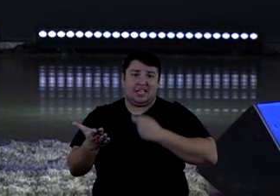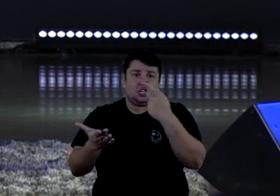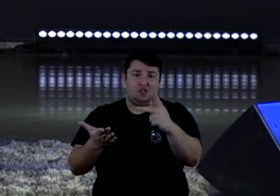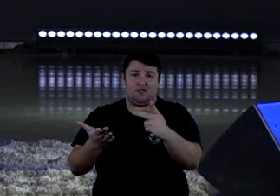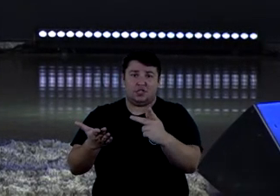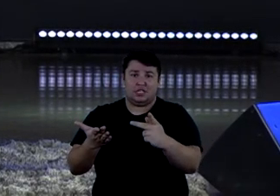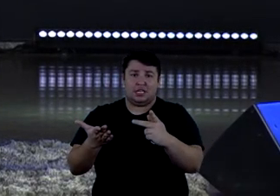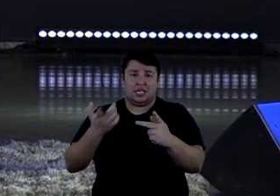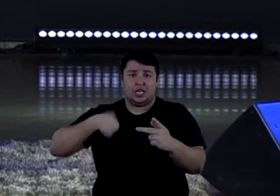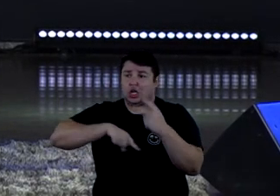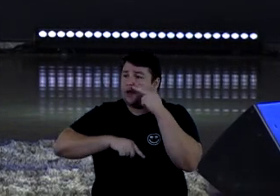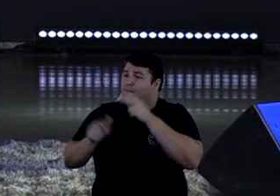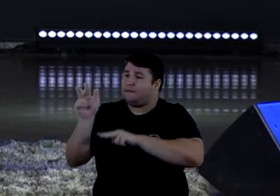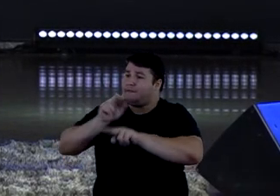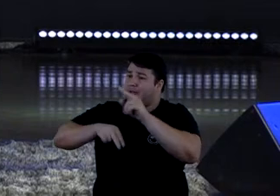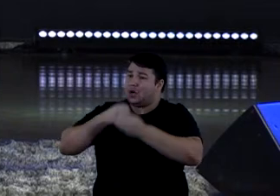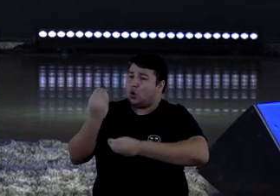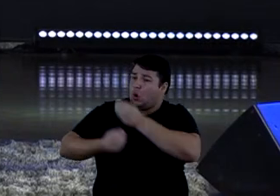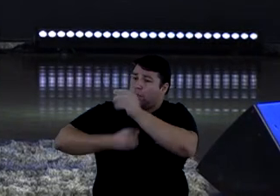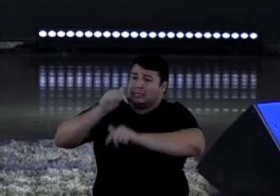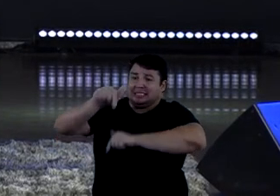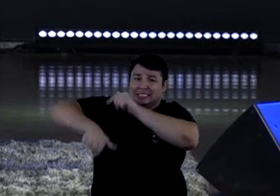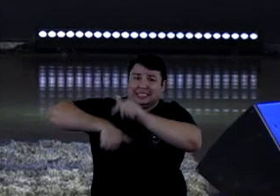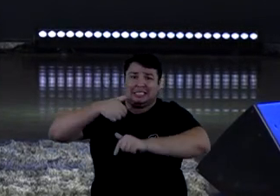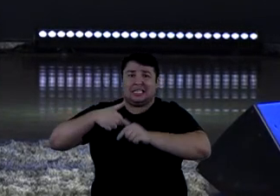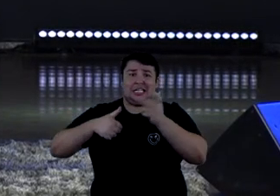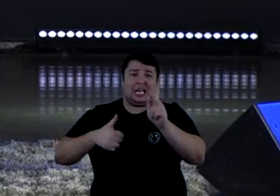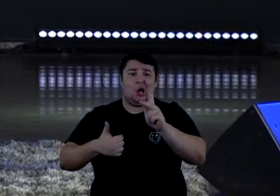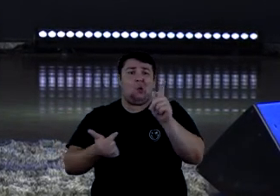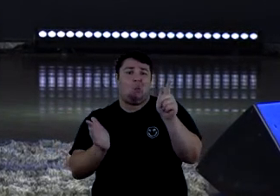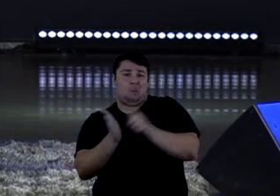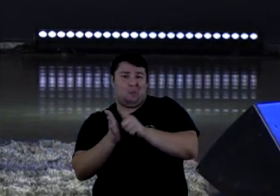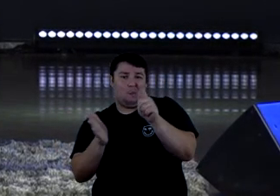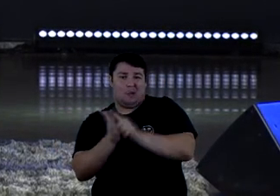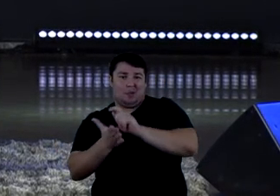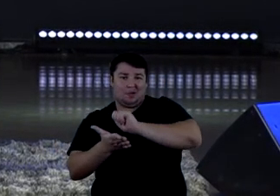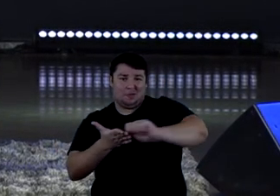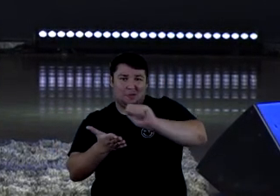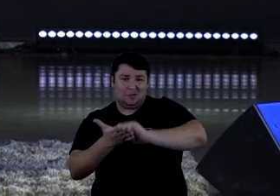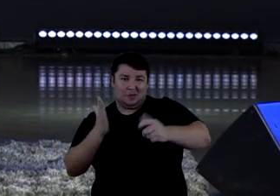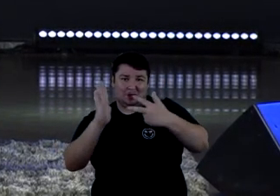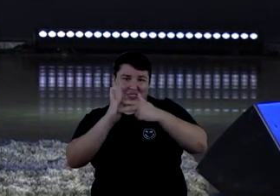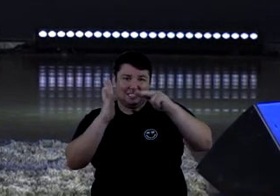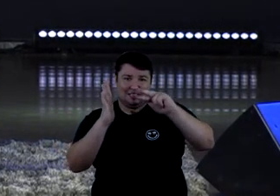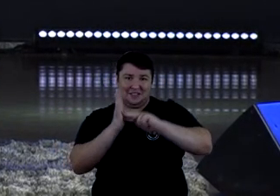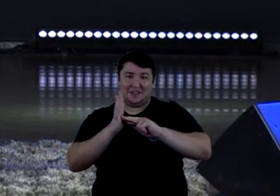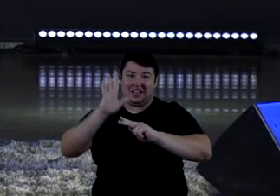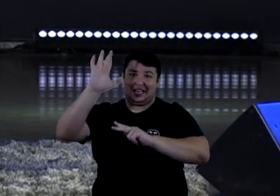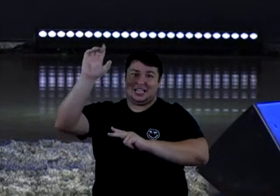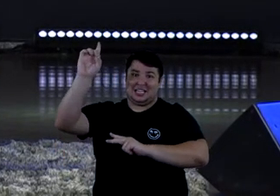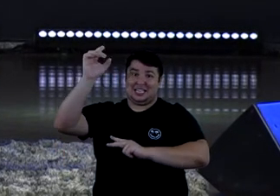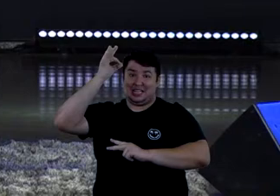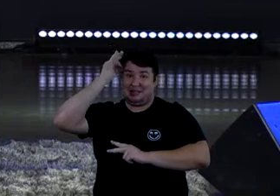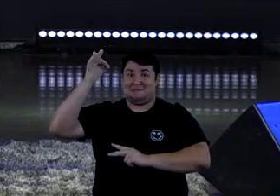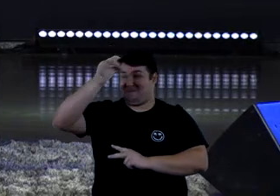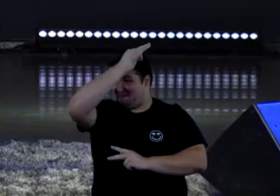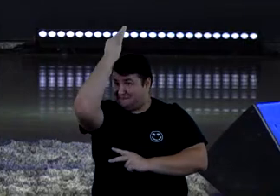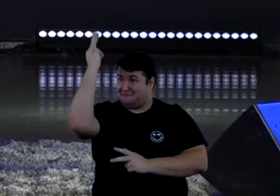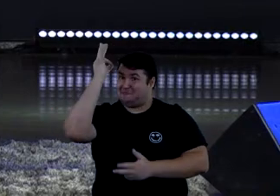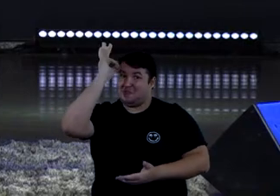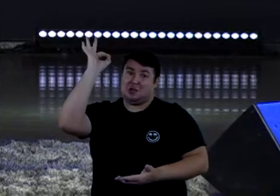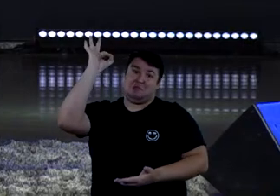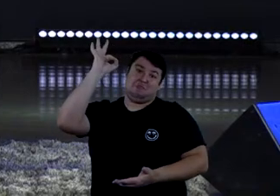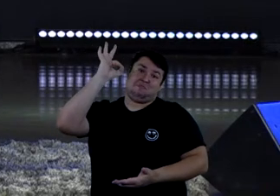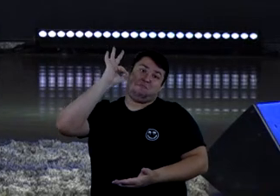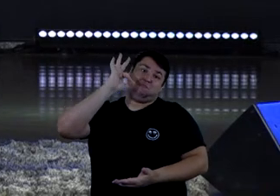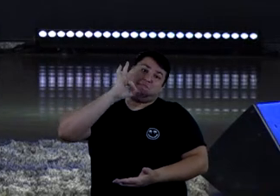meio. Escrita não com pena e tinta, mas com o Espírito do Deus vivo, e gravada não em